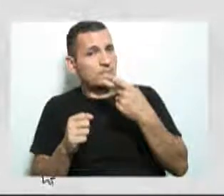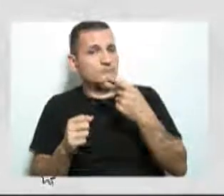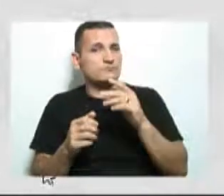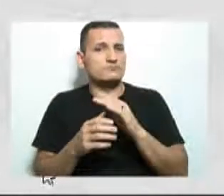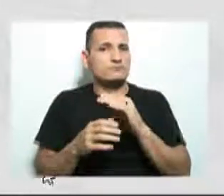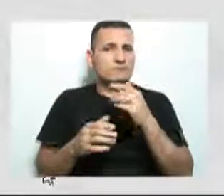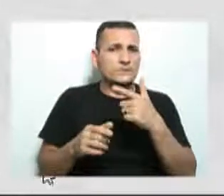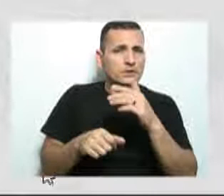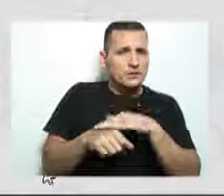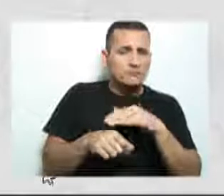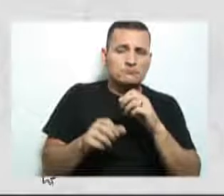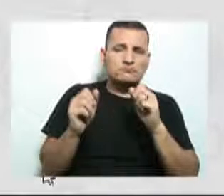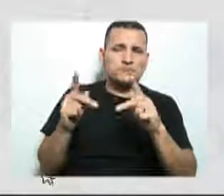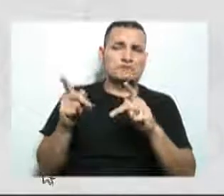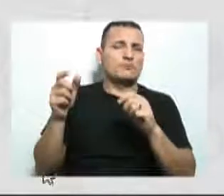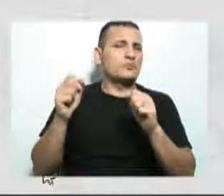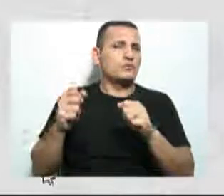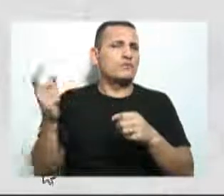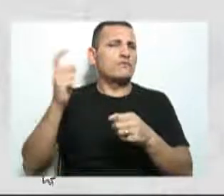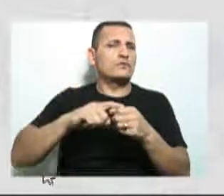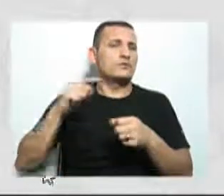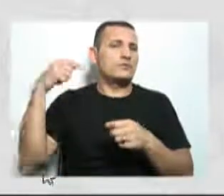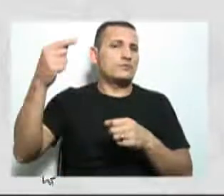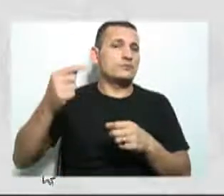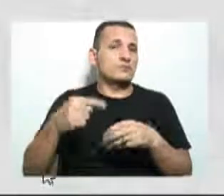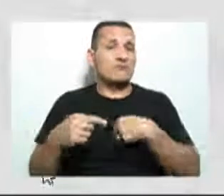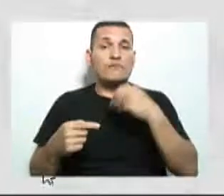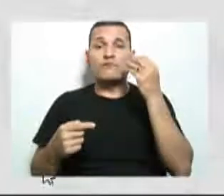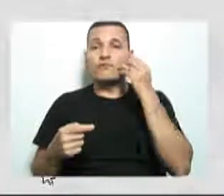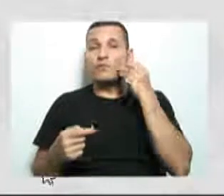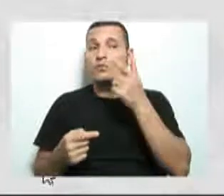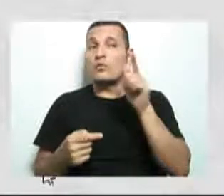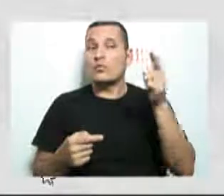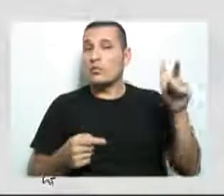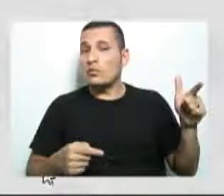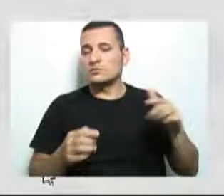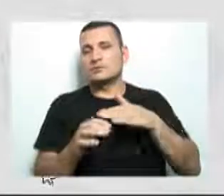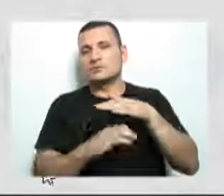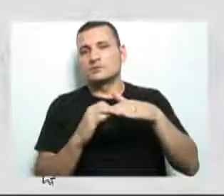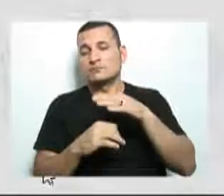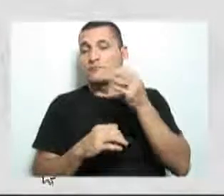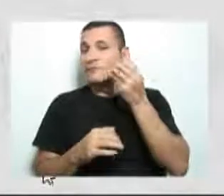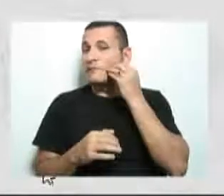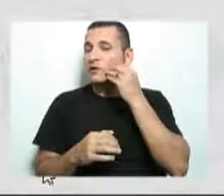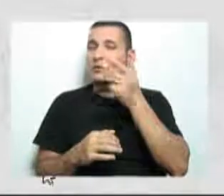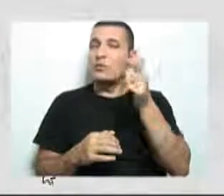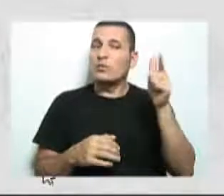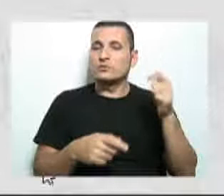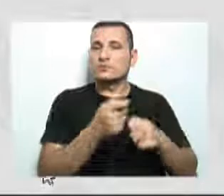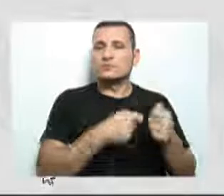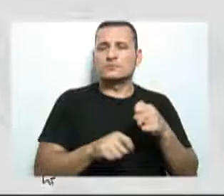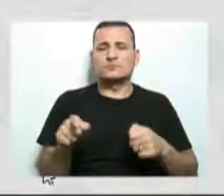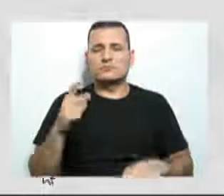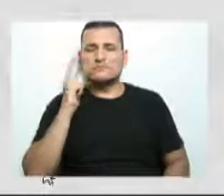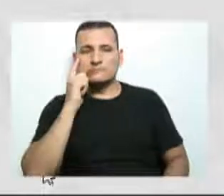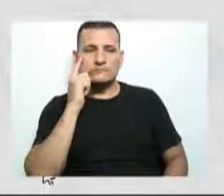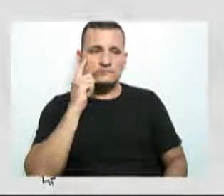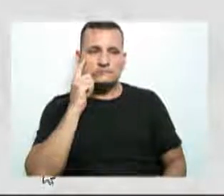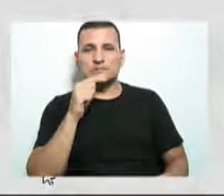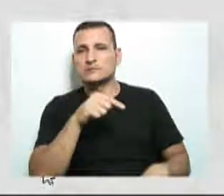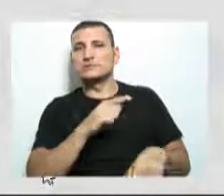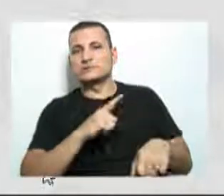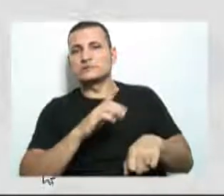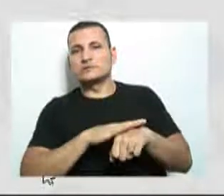pode voltar quando tiver mais tempo, eu vou verificar outros fornecedores, eu vou verificar outras negociações. Aí o outro fala, ih, rapaz, o cara tem tempo,